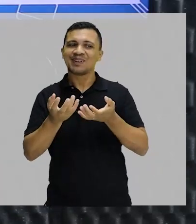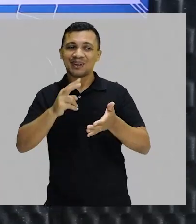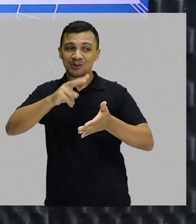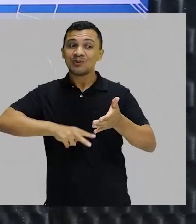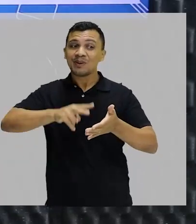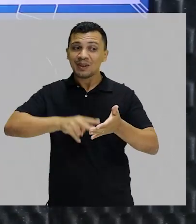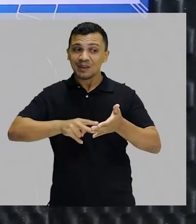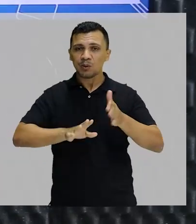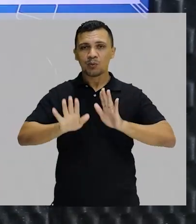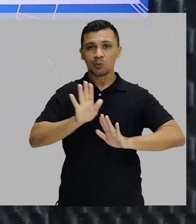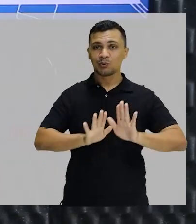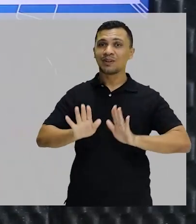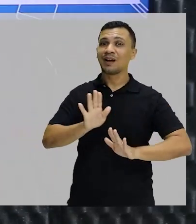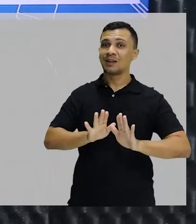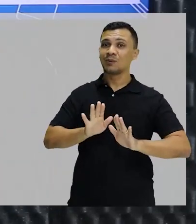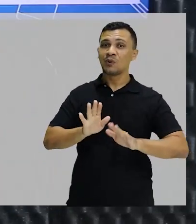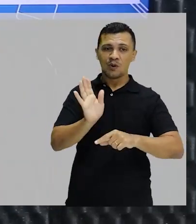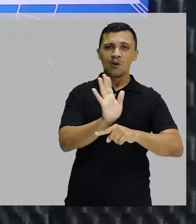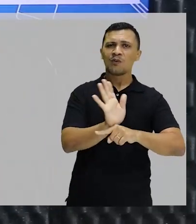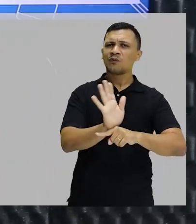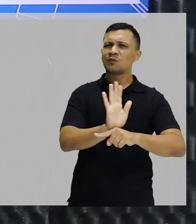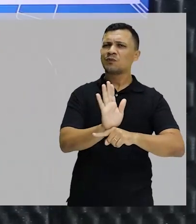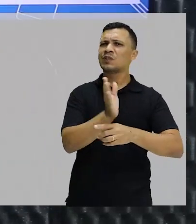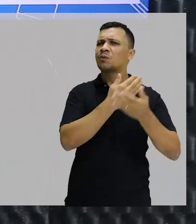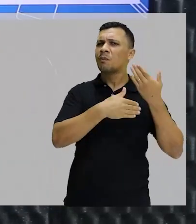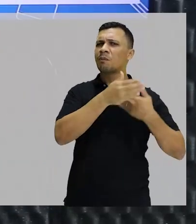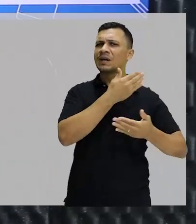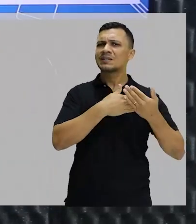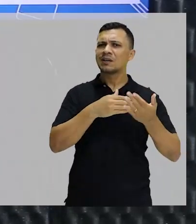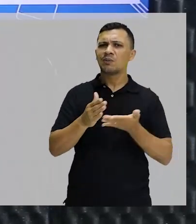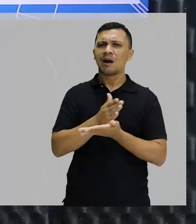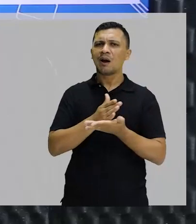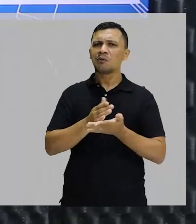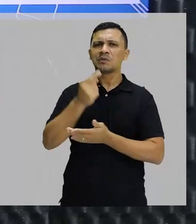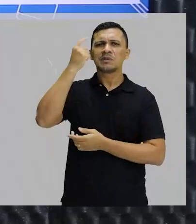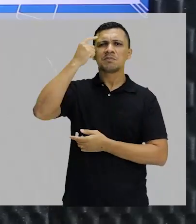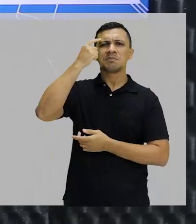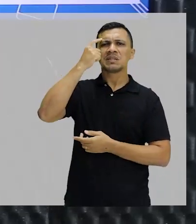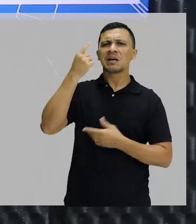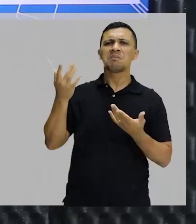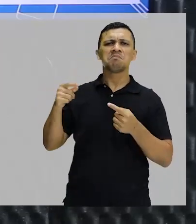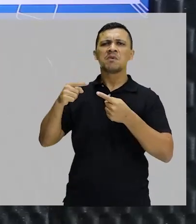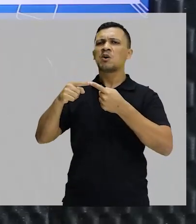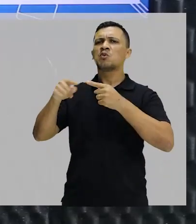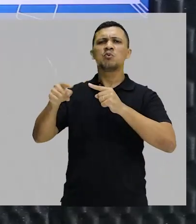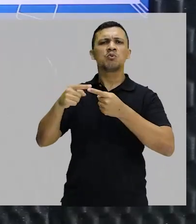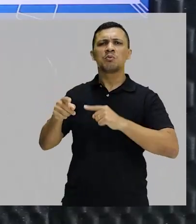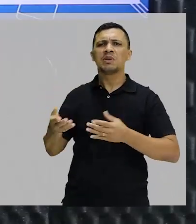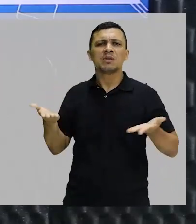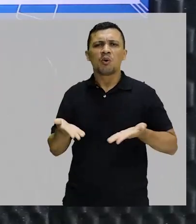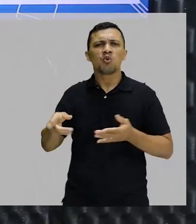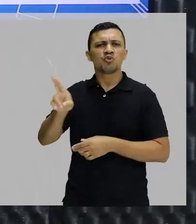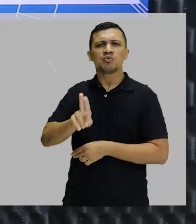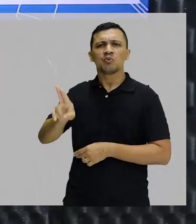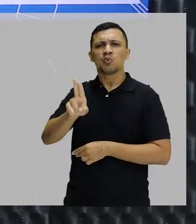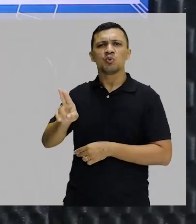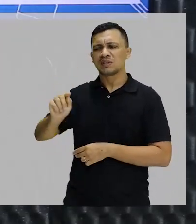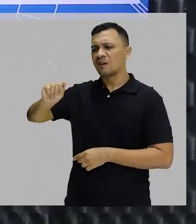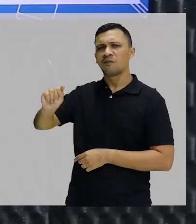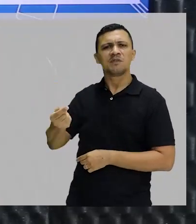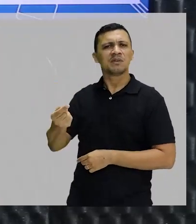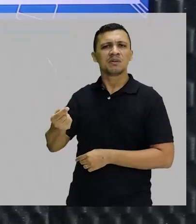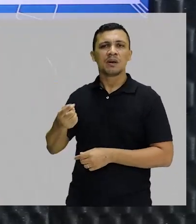vocês no vídeo passado que ficou até algumas pessoas acham meio fora de moda utilizar os sinais de pontuação. É tanto que